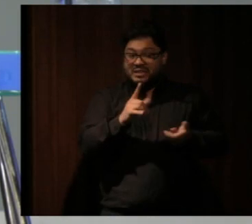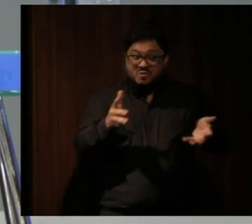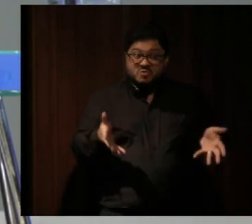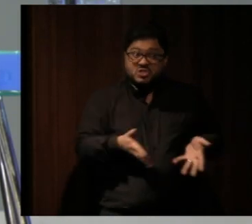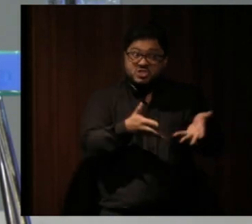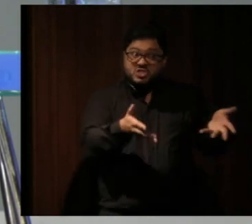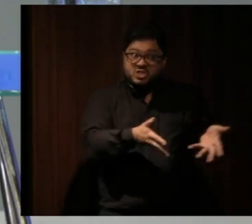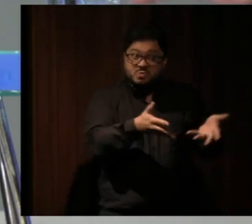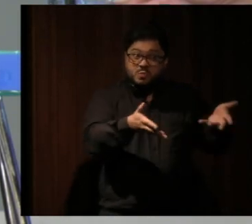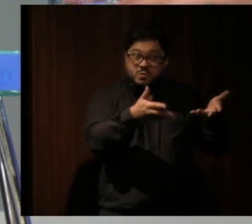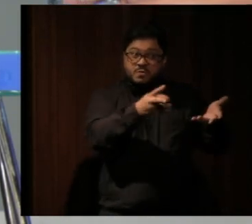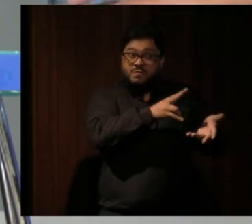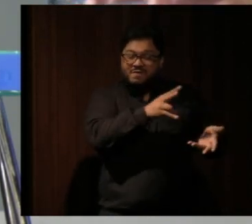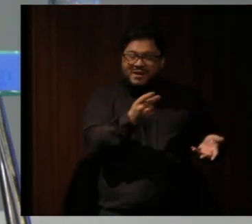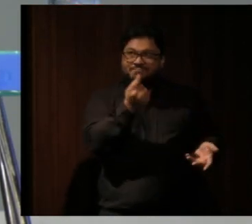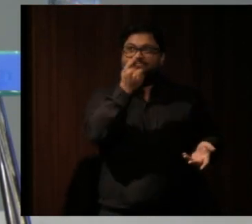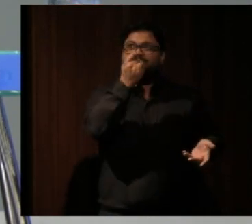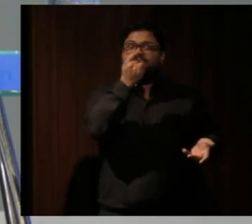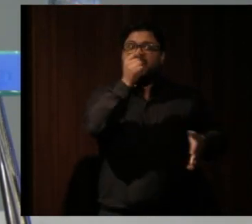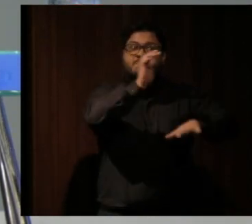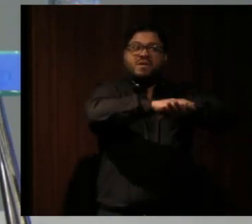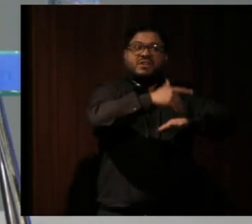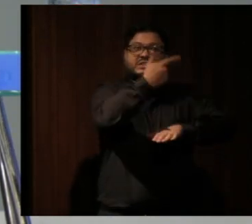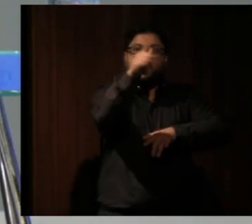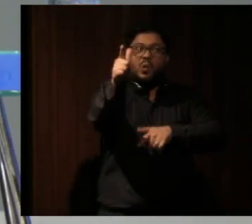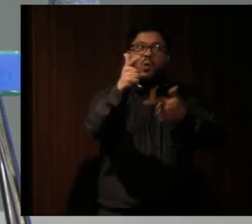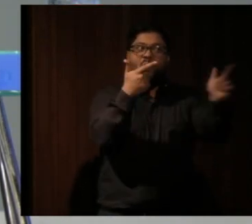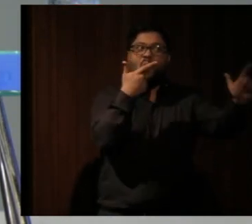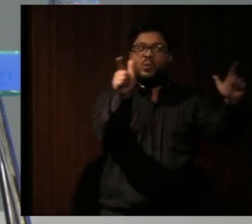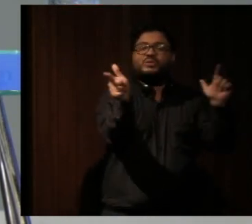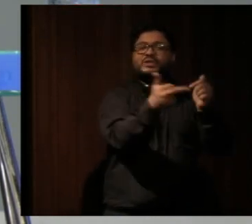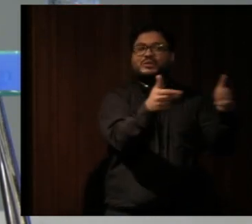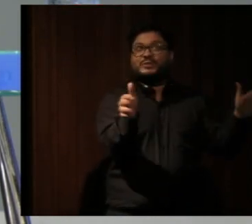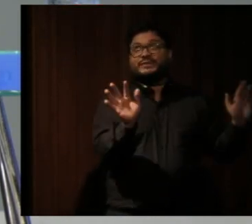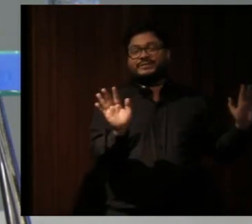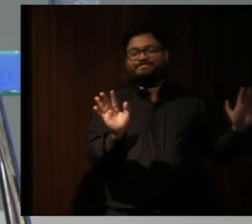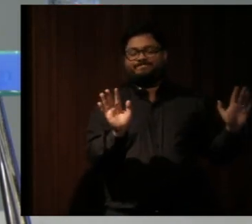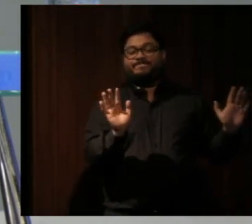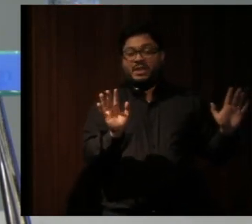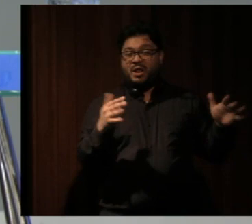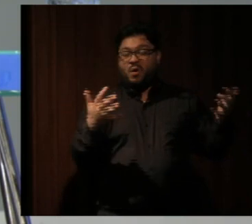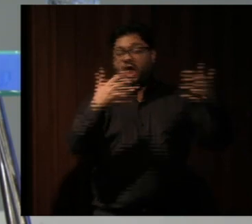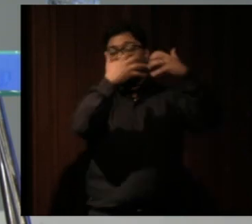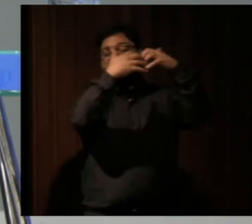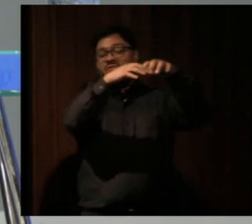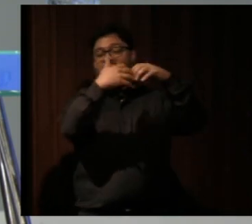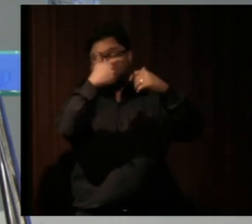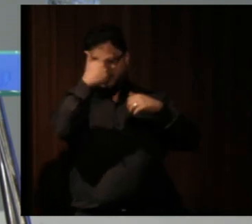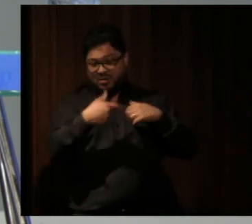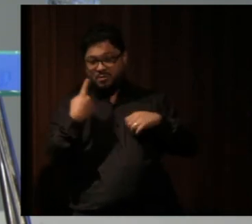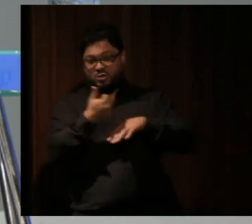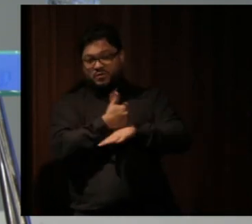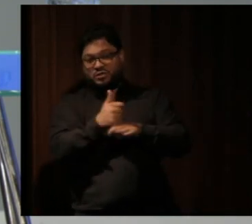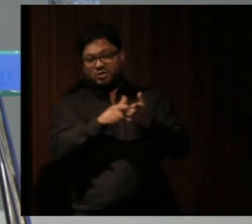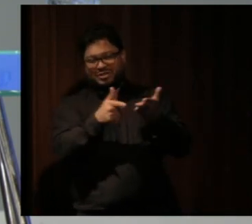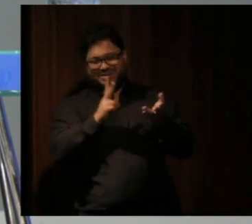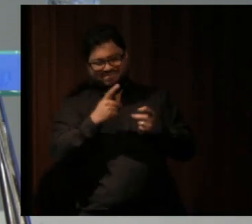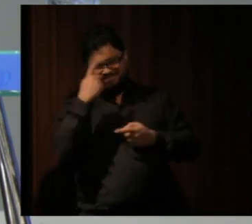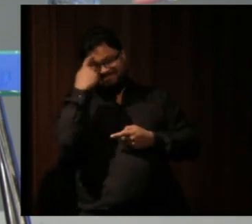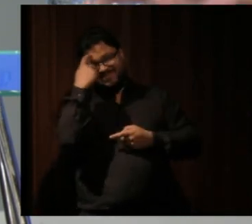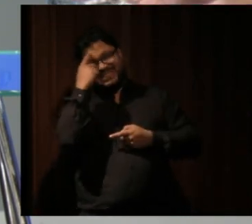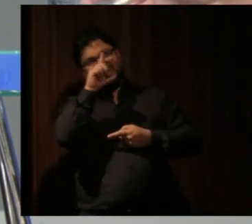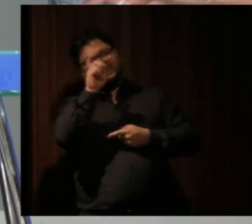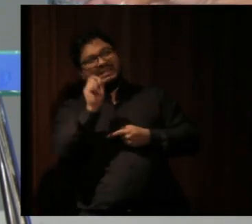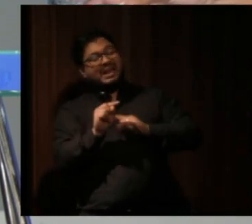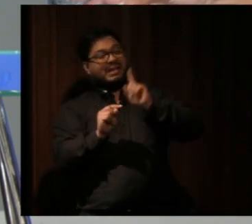vai ser um gatilho para desdobrar em outras coisas e acho que essa é uma reflexão que pro jornalismo a gente tem feito cada vez mais né